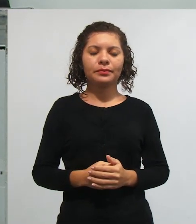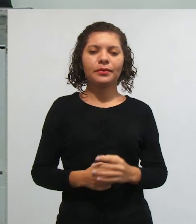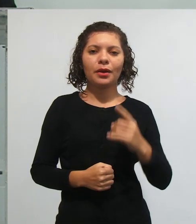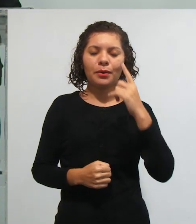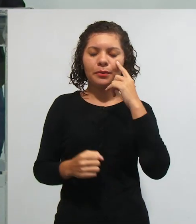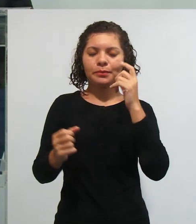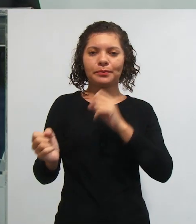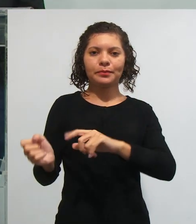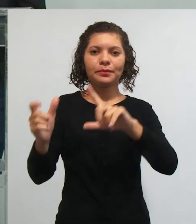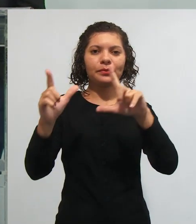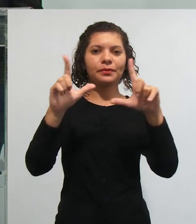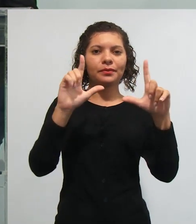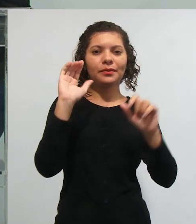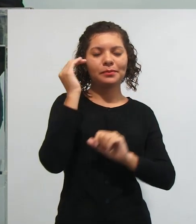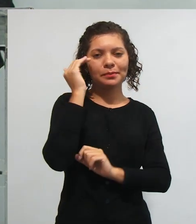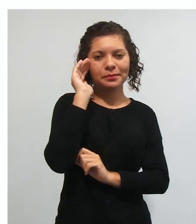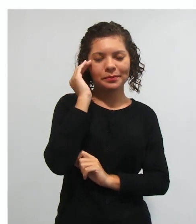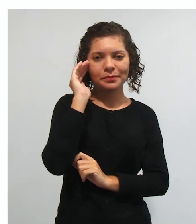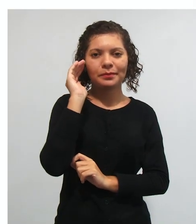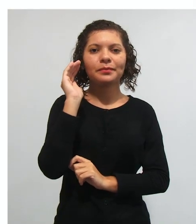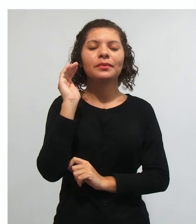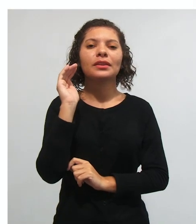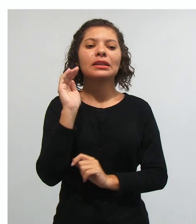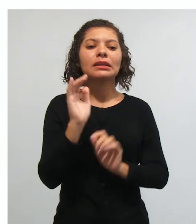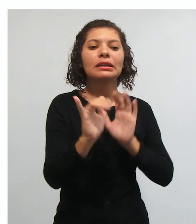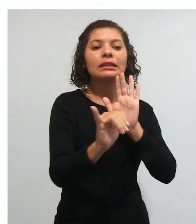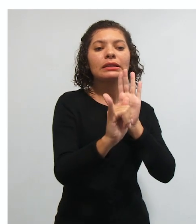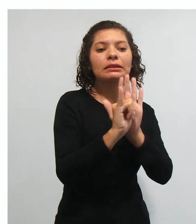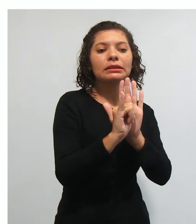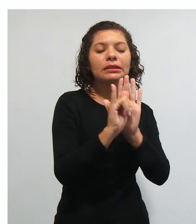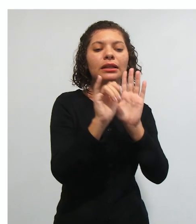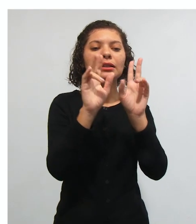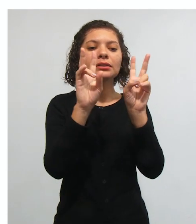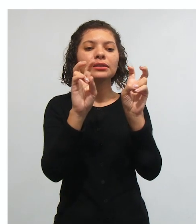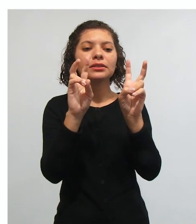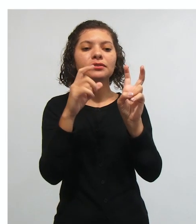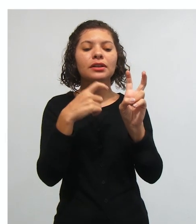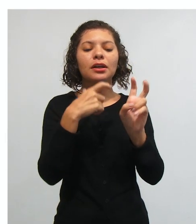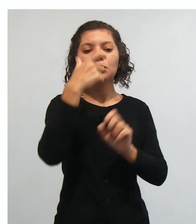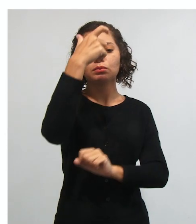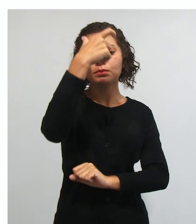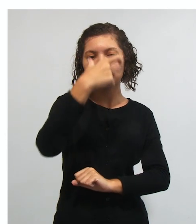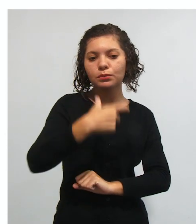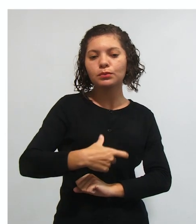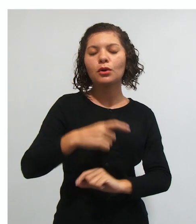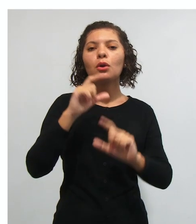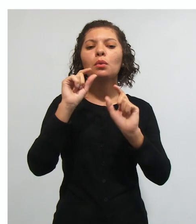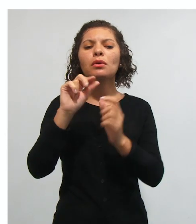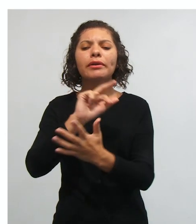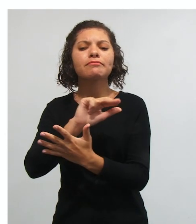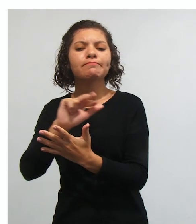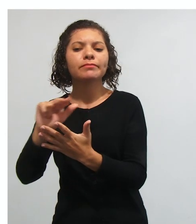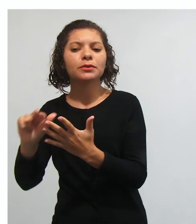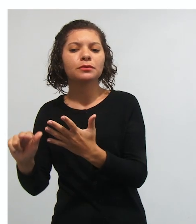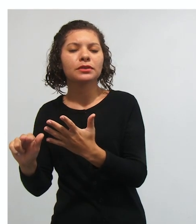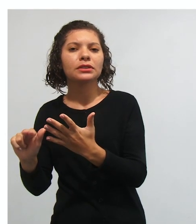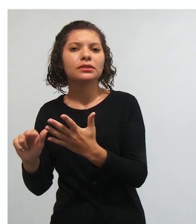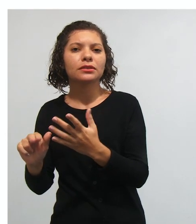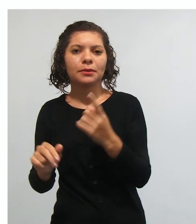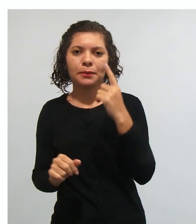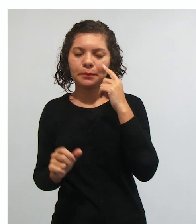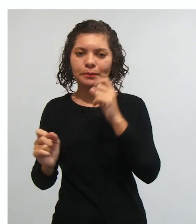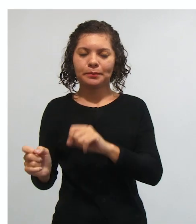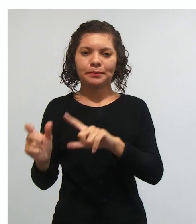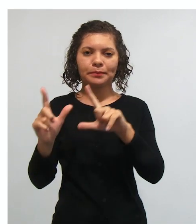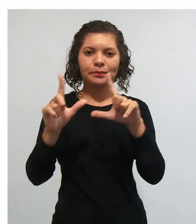lá nos slides compreender o que é a diferença se identidade significa aquilo que sou o que é a diferença vou trazer aqui